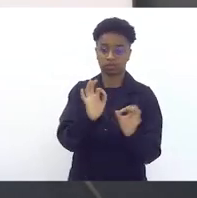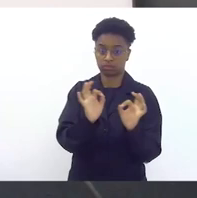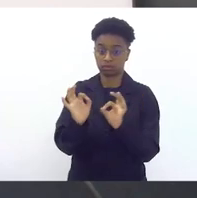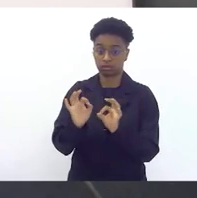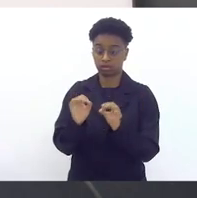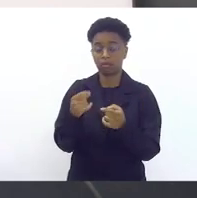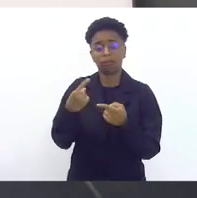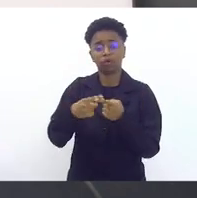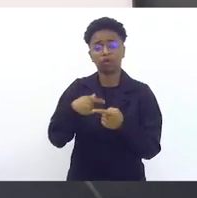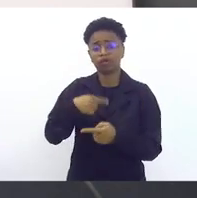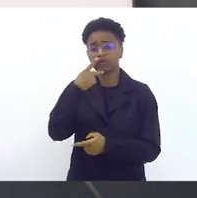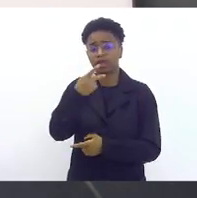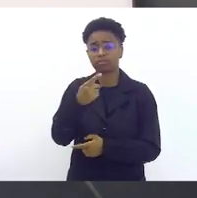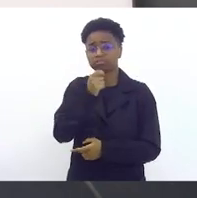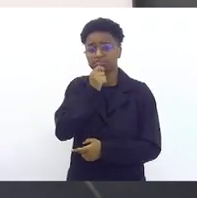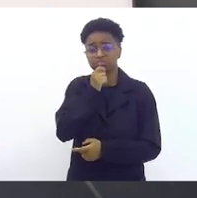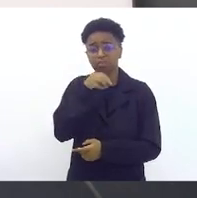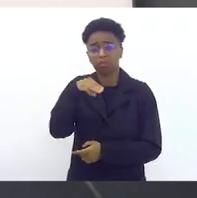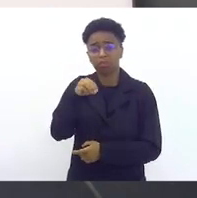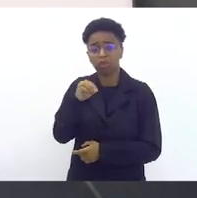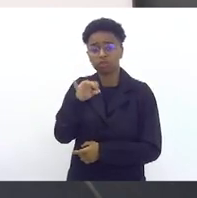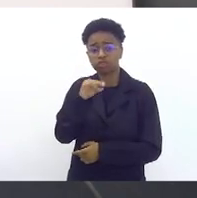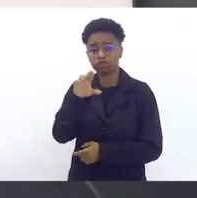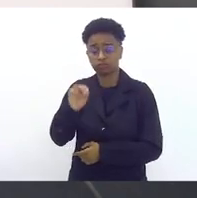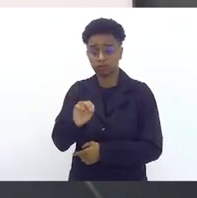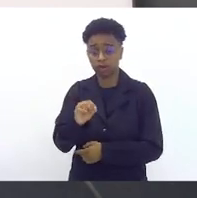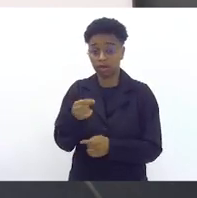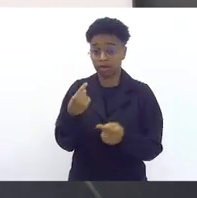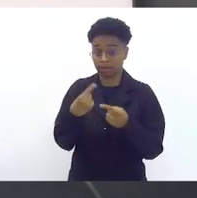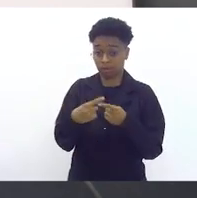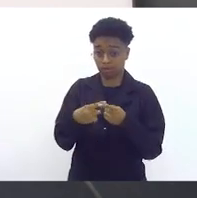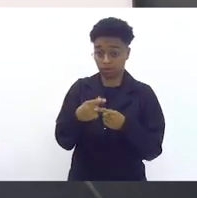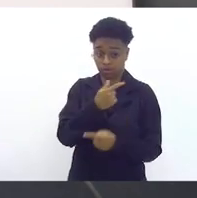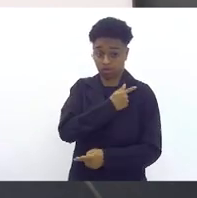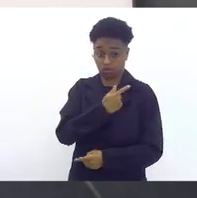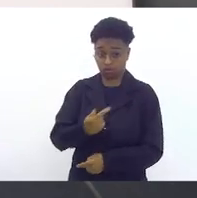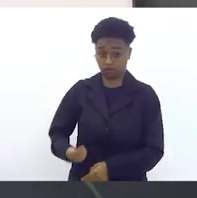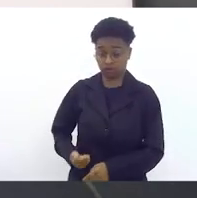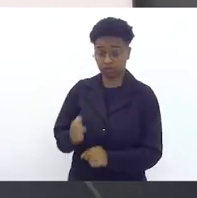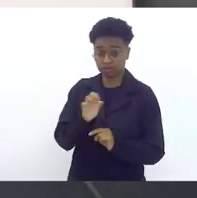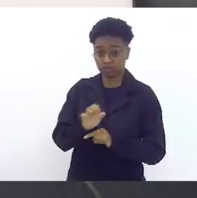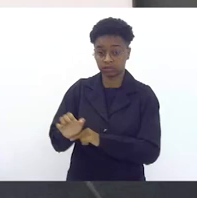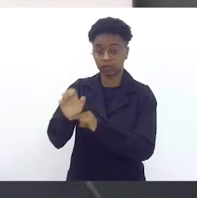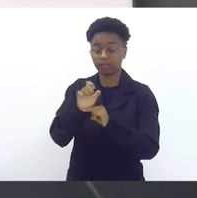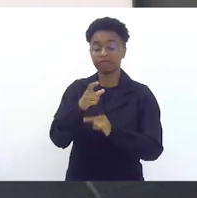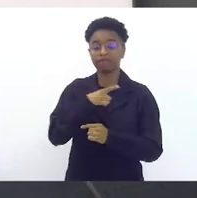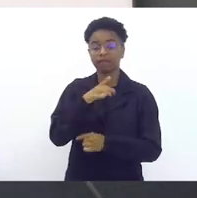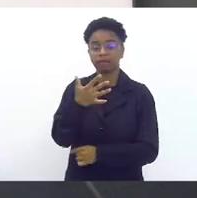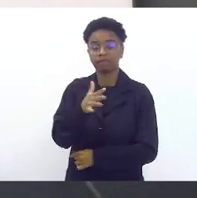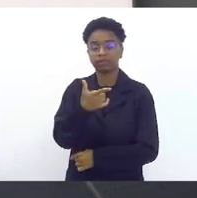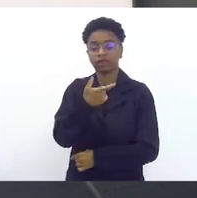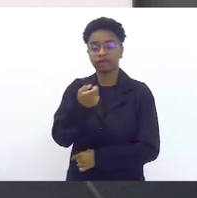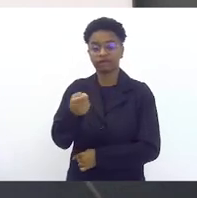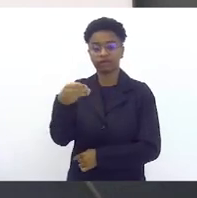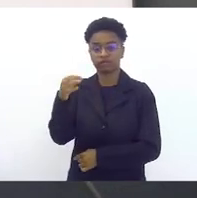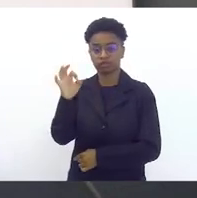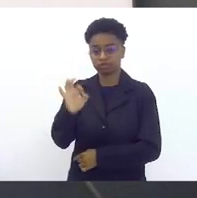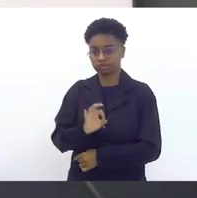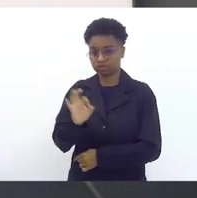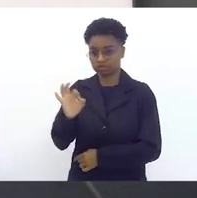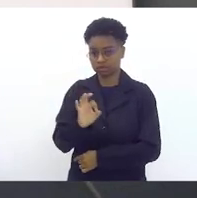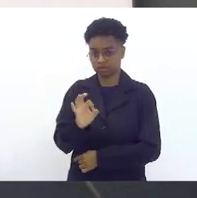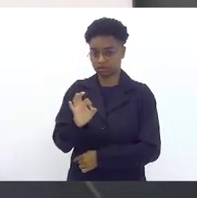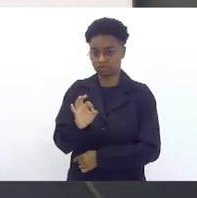Por que eu digo sem motivo justo? Porque existe, para as mãos do governo do Estado, pelo menos 20% de manobra